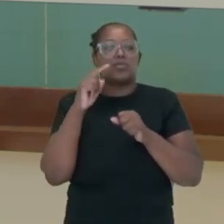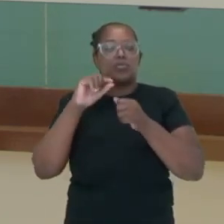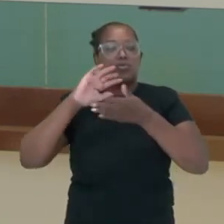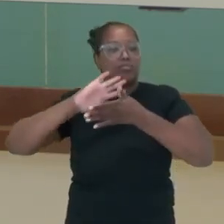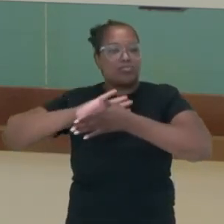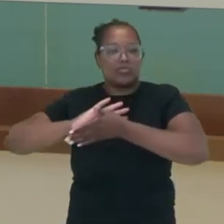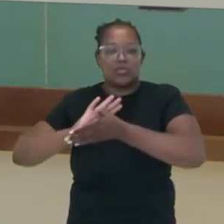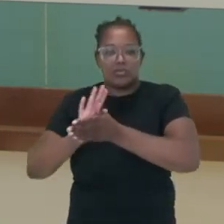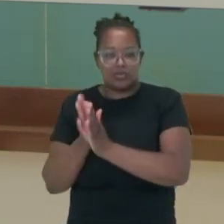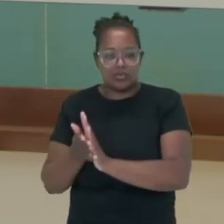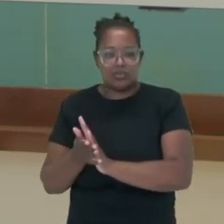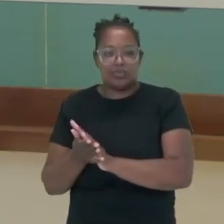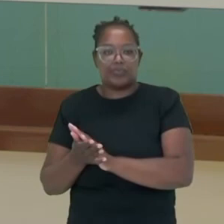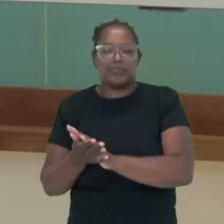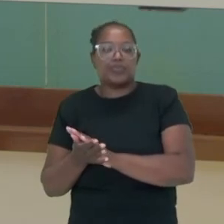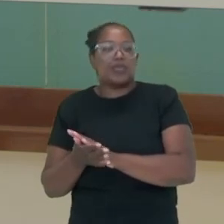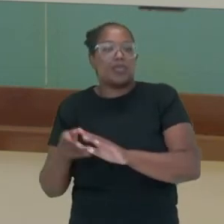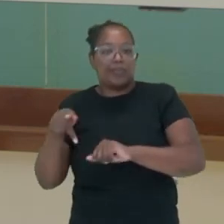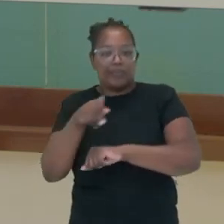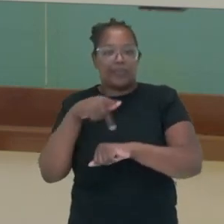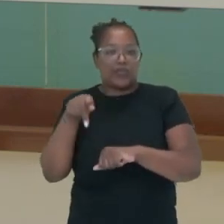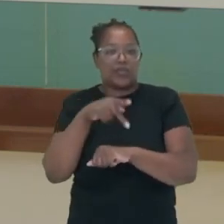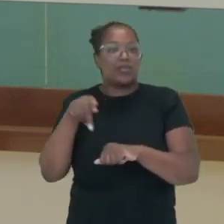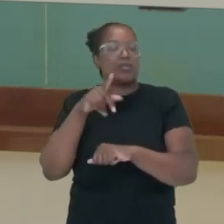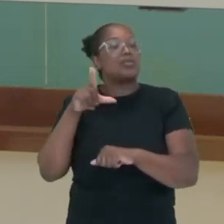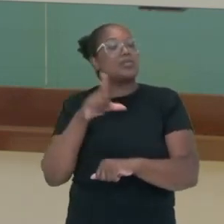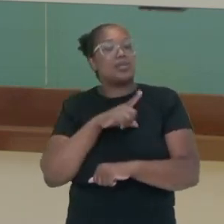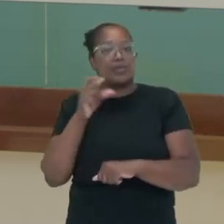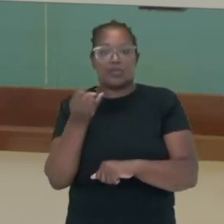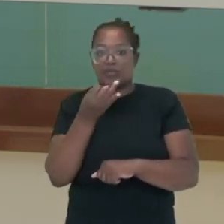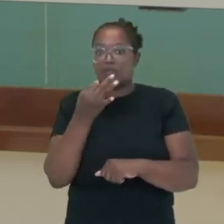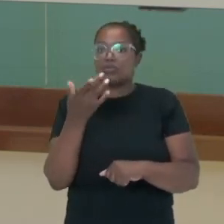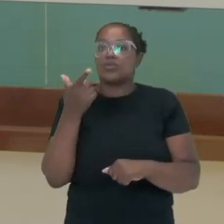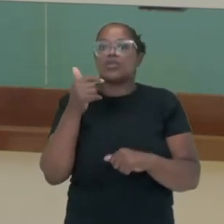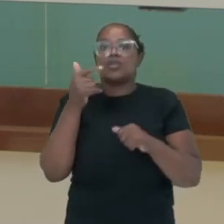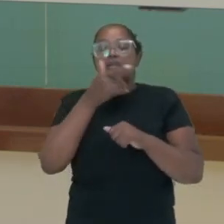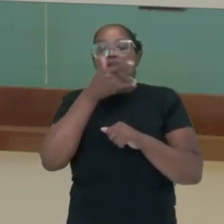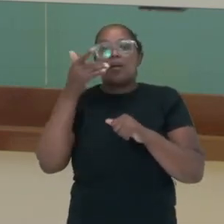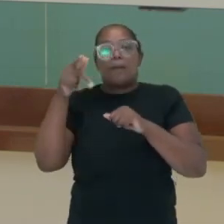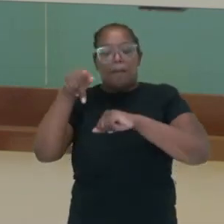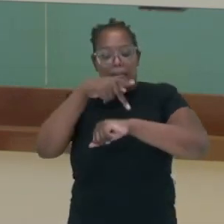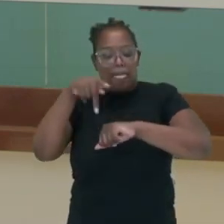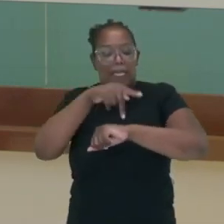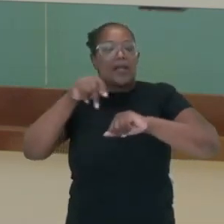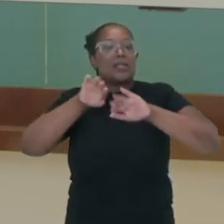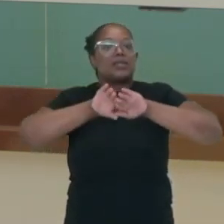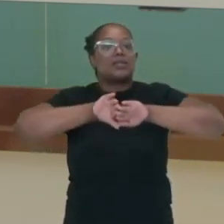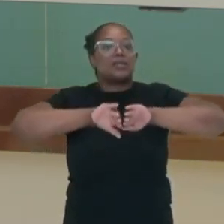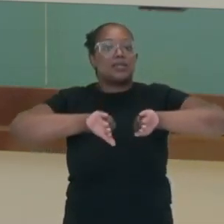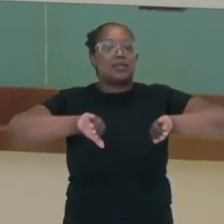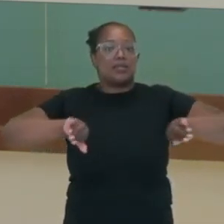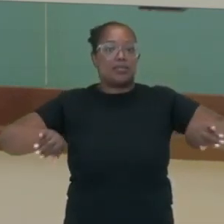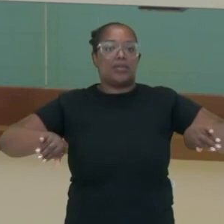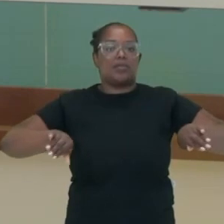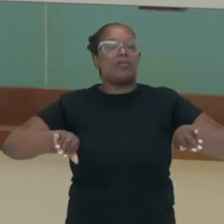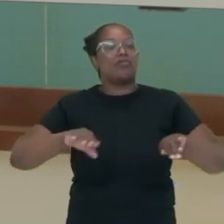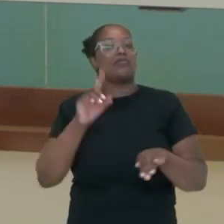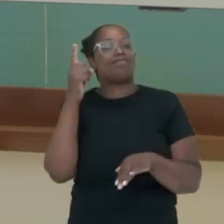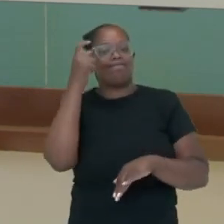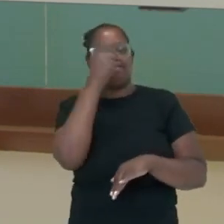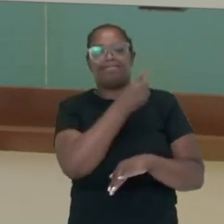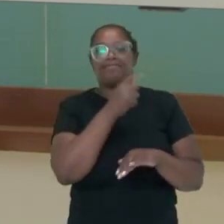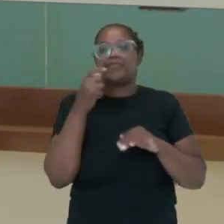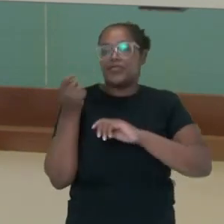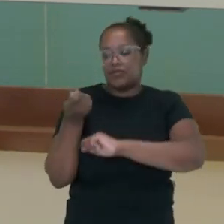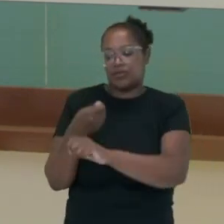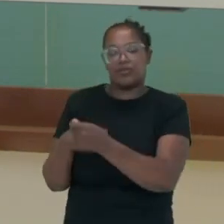os países que tinham certa autonomia, como já foi mencionado, se separassem. Essa separação foi traumática em termos